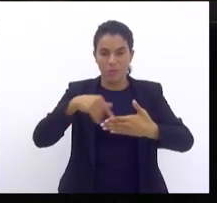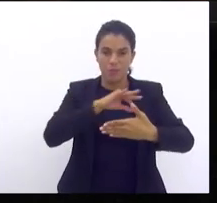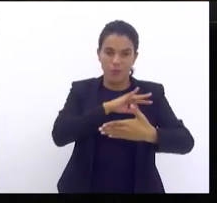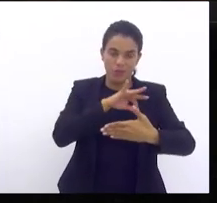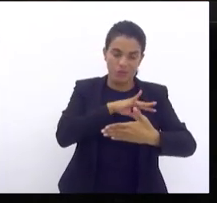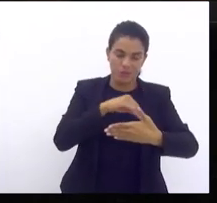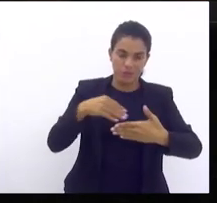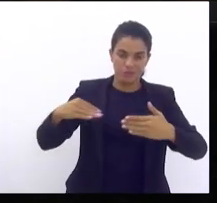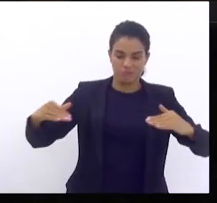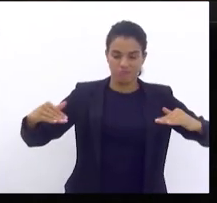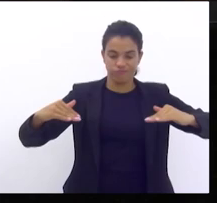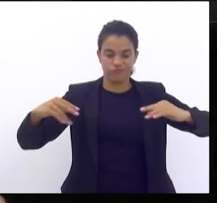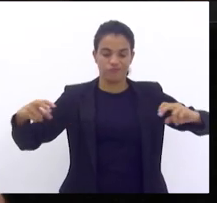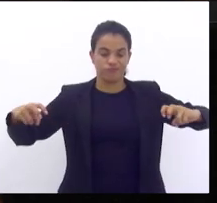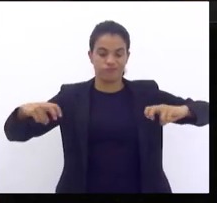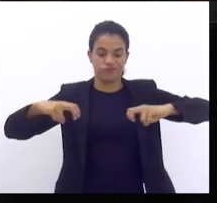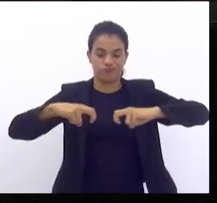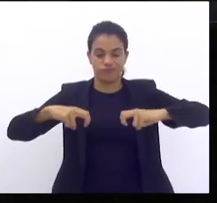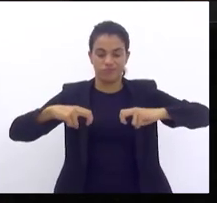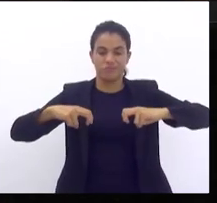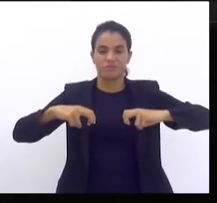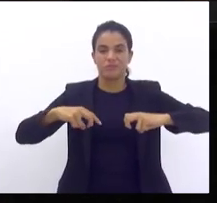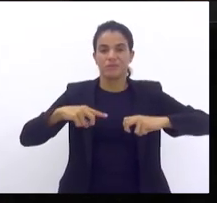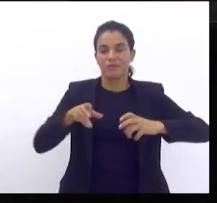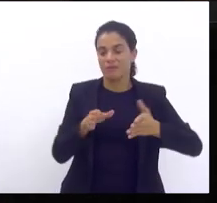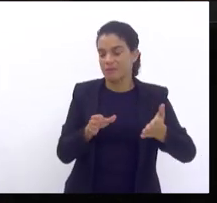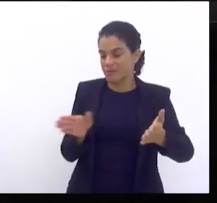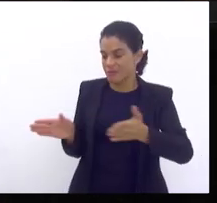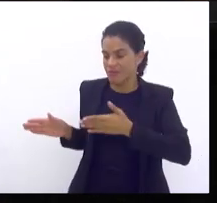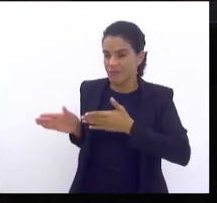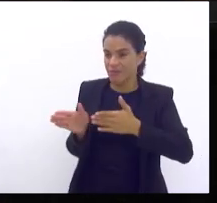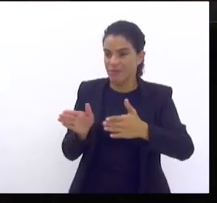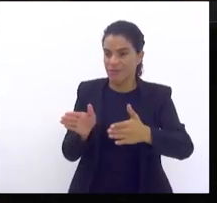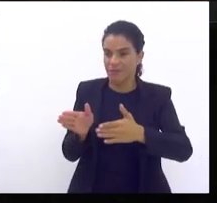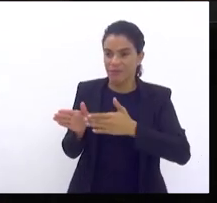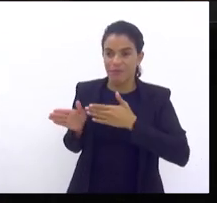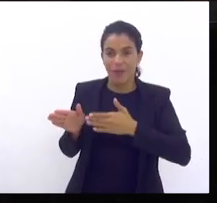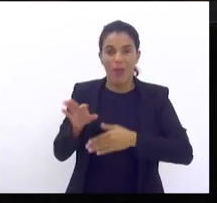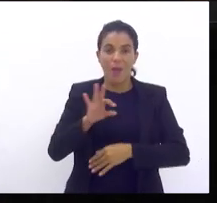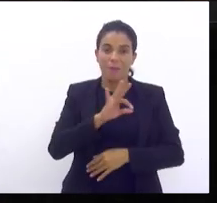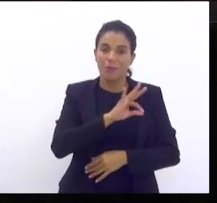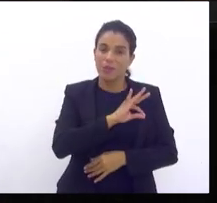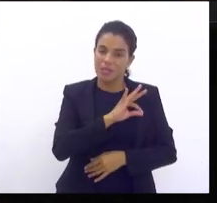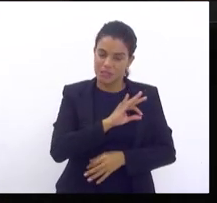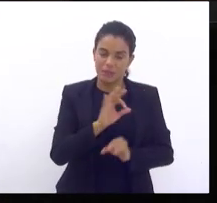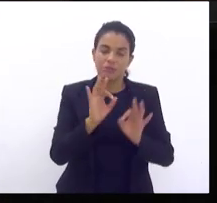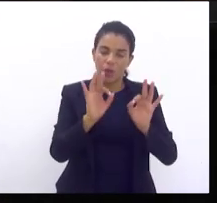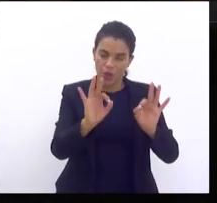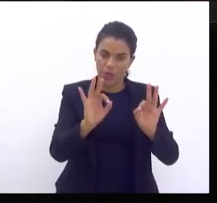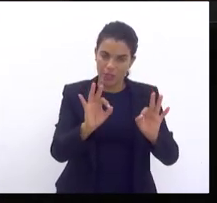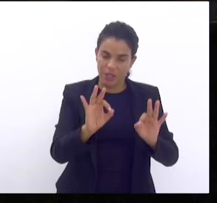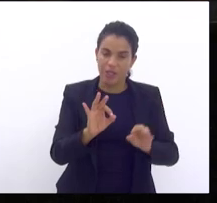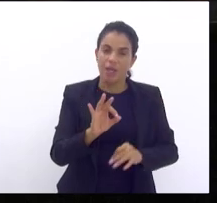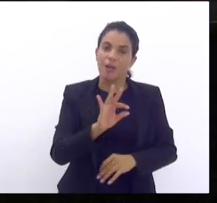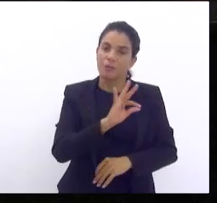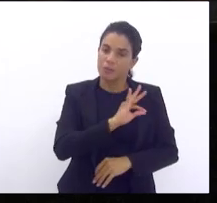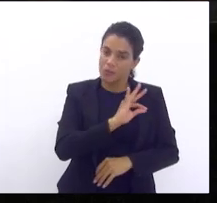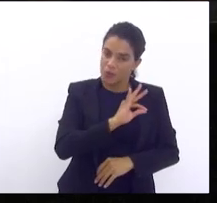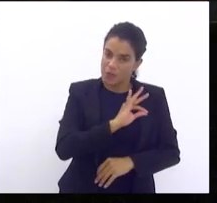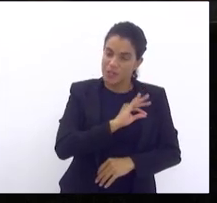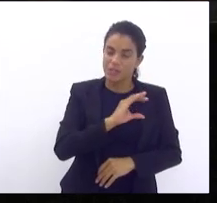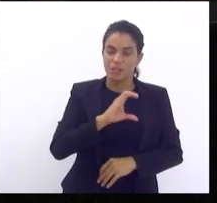tem uma outra característica ela tem que ser feita pela polícia principalmente a militar e